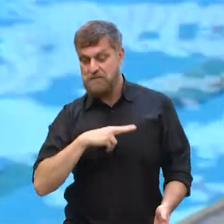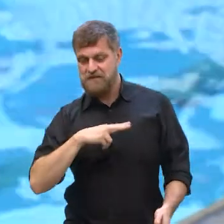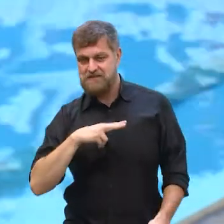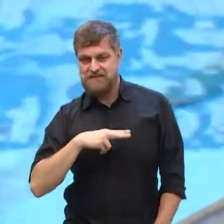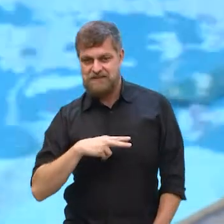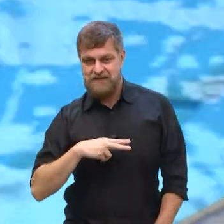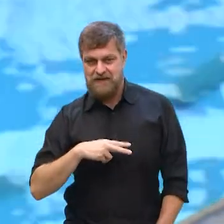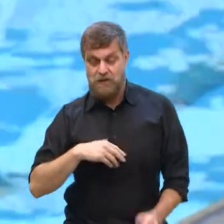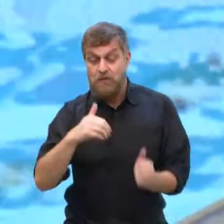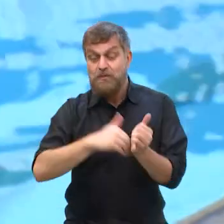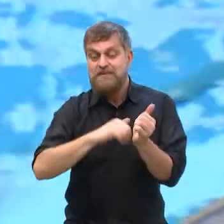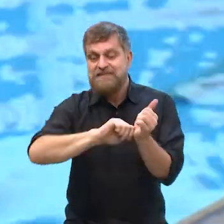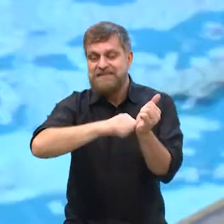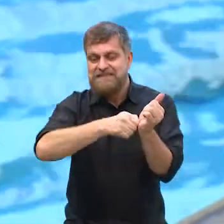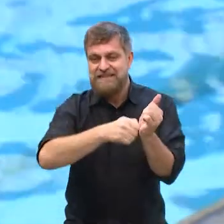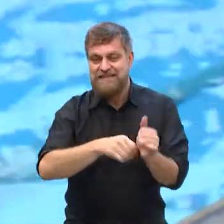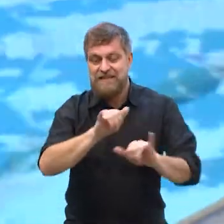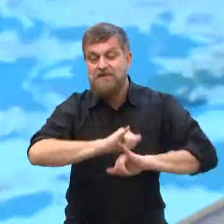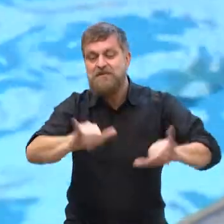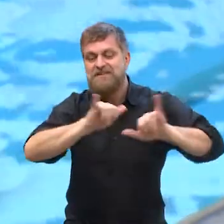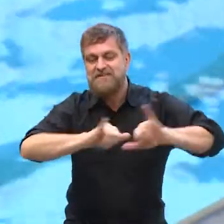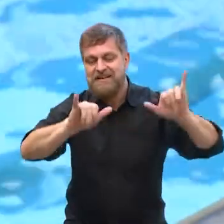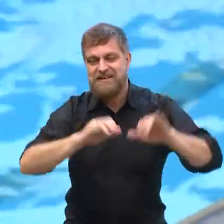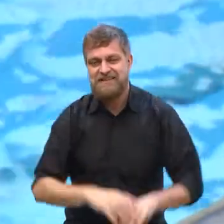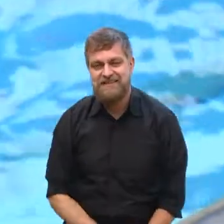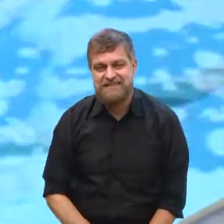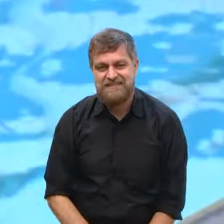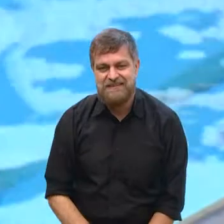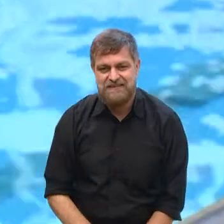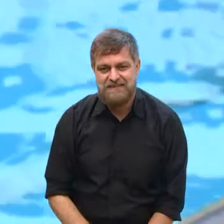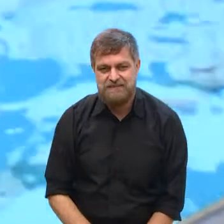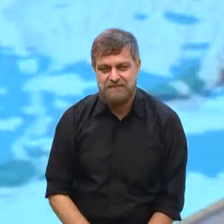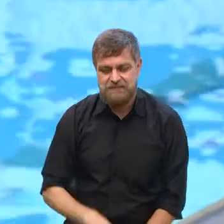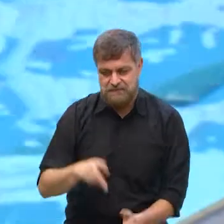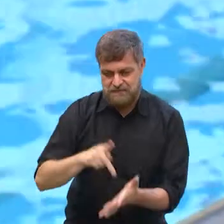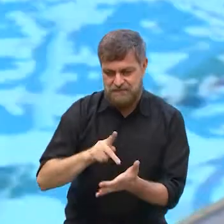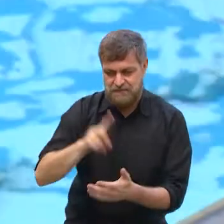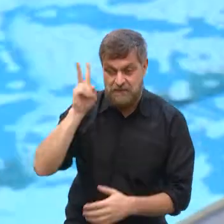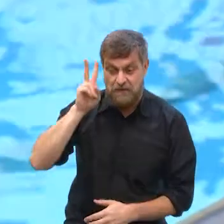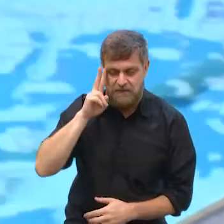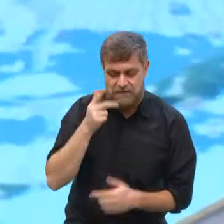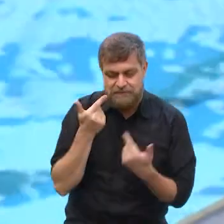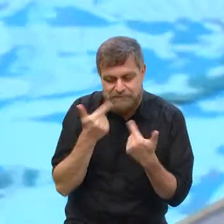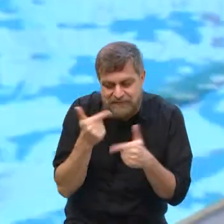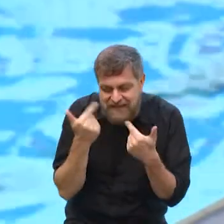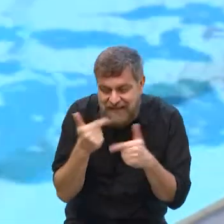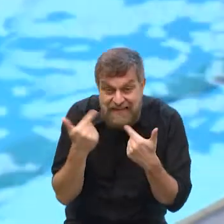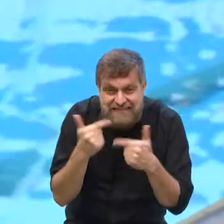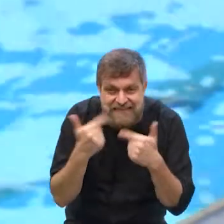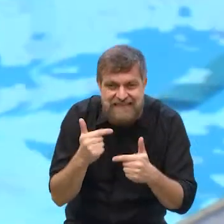que você reservou para o programa Mais Esportes. Na verdade, é uma história até que engraçada.